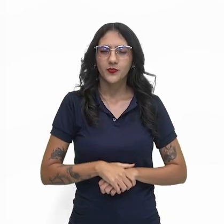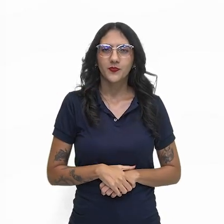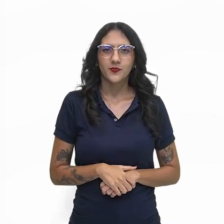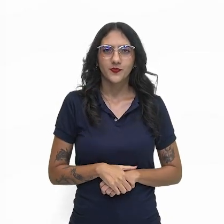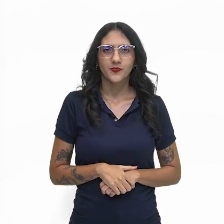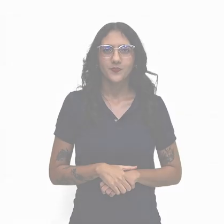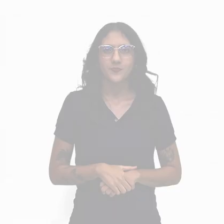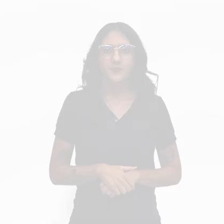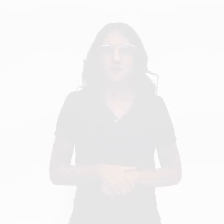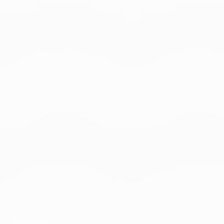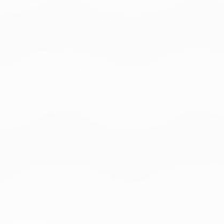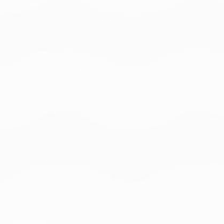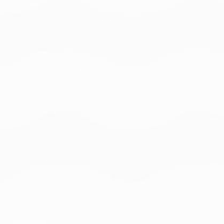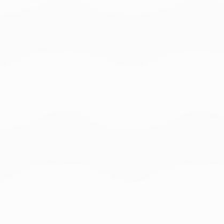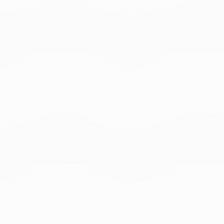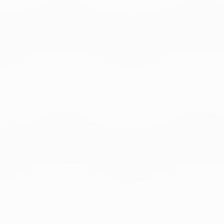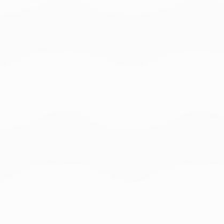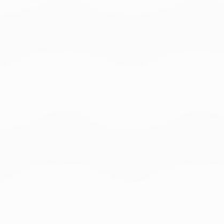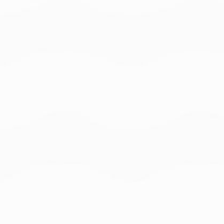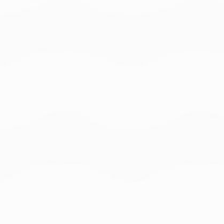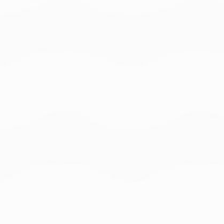Aí nós temos aqui